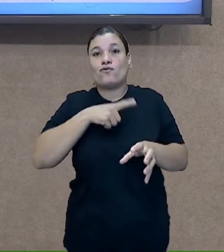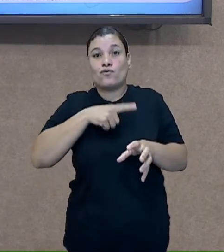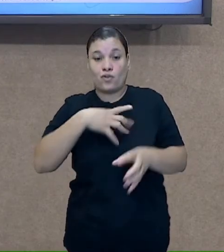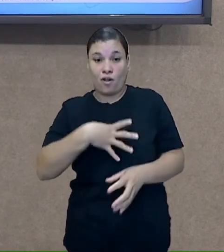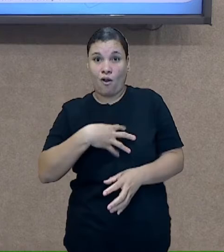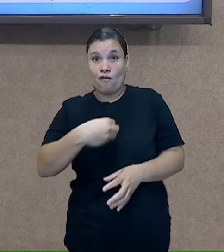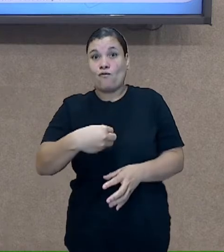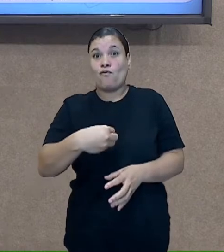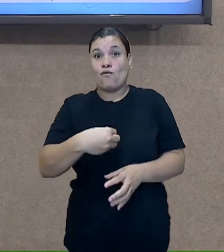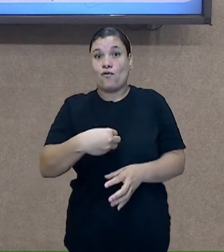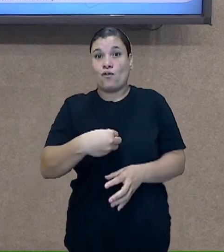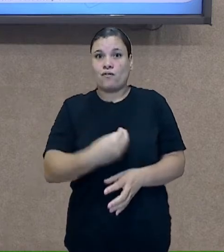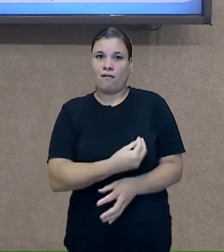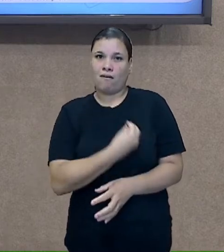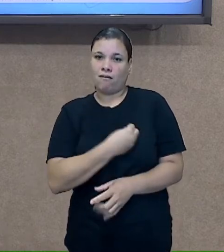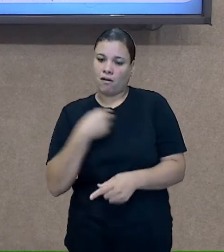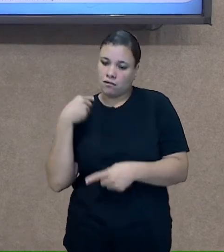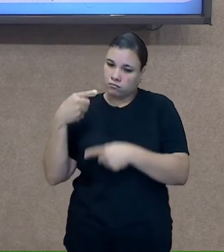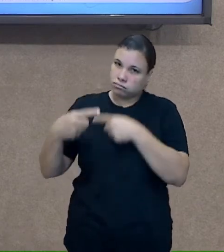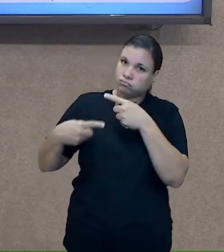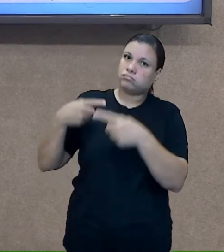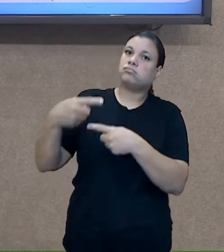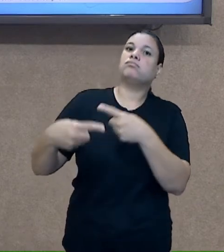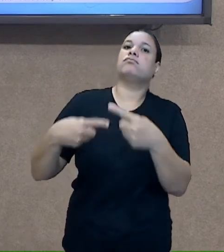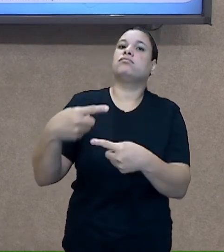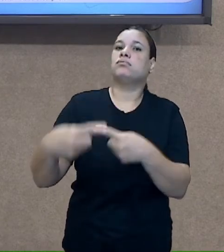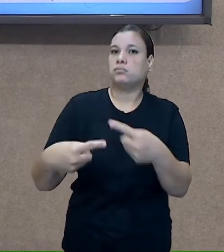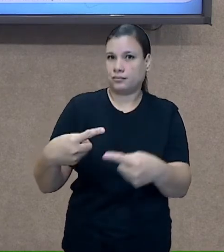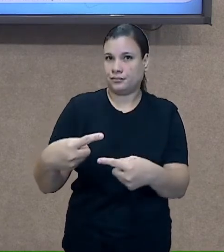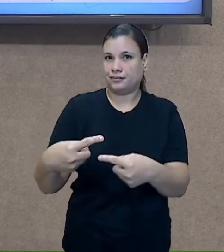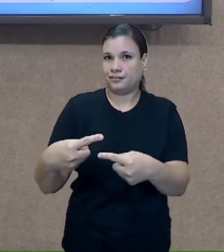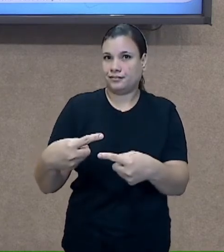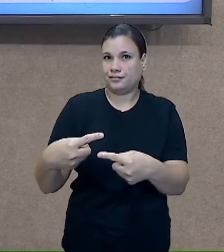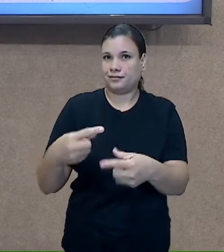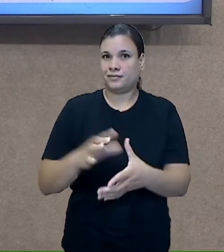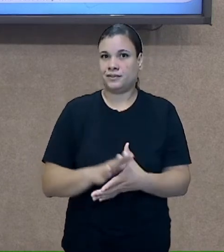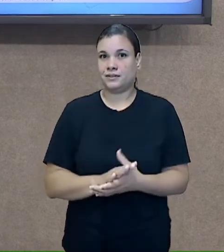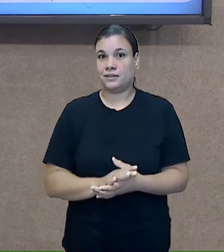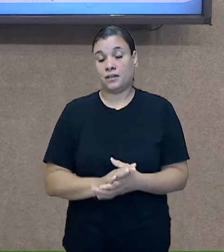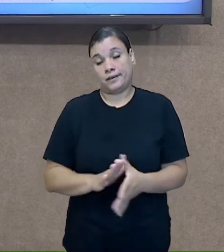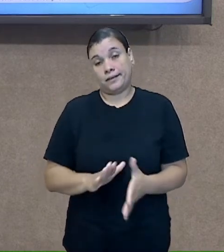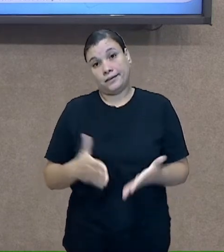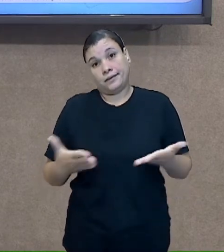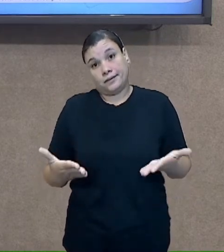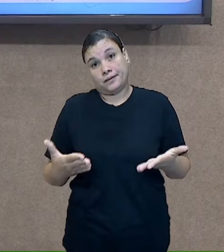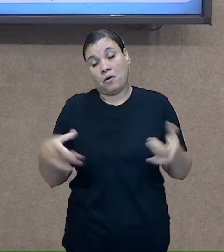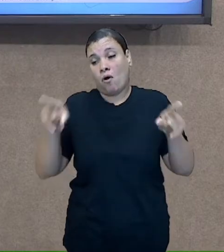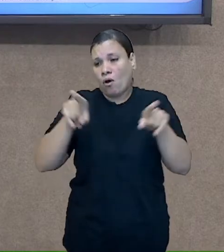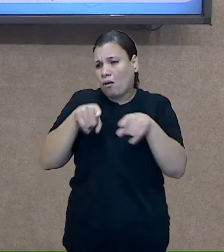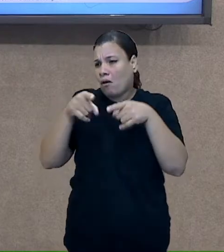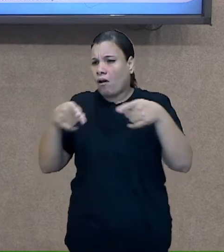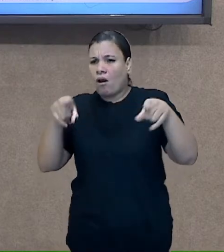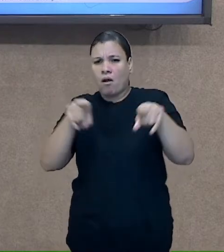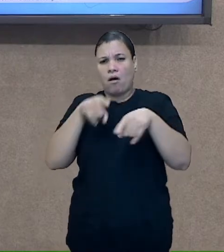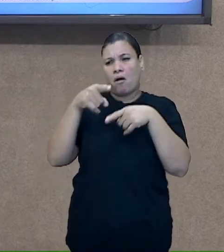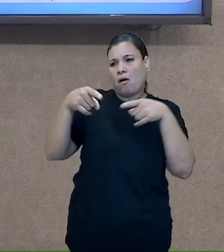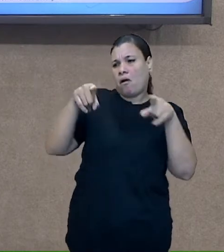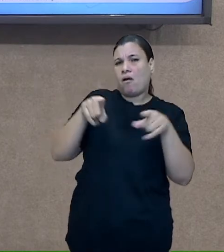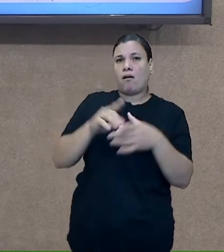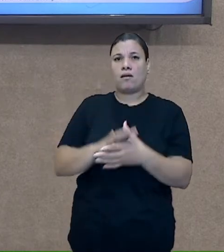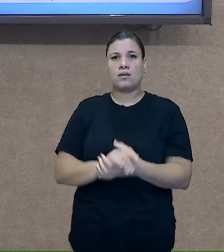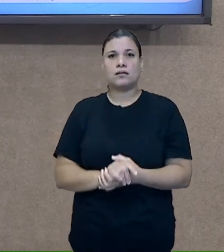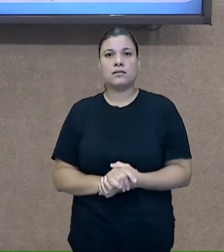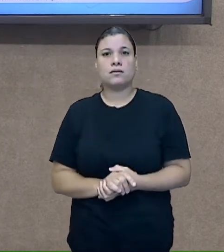seres. Depois de um tempo, ela para de cantar, mas quando ela está cantando, ela também está sofrendo